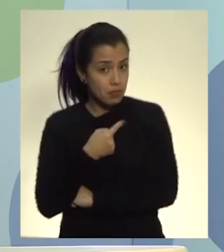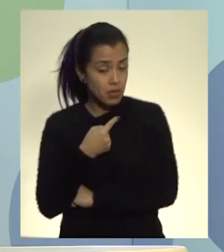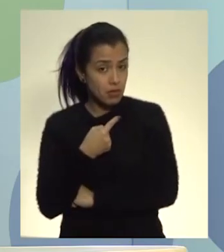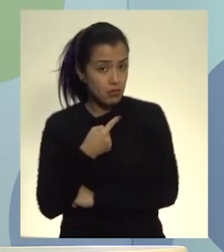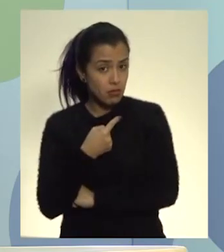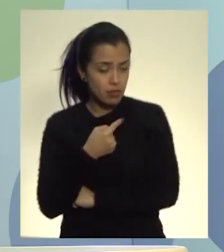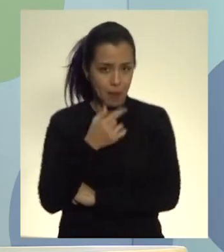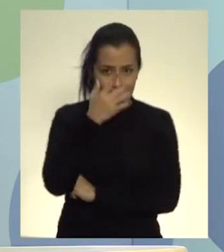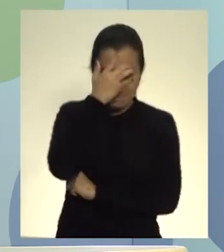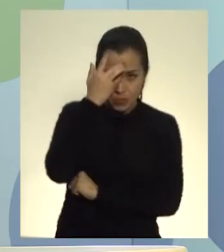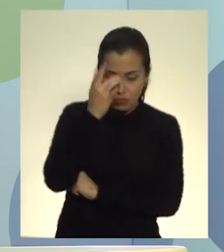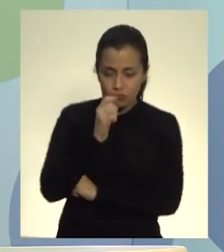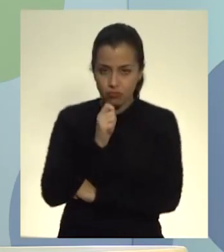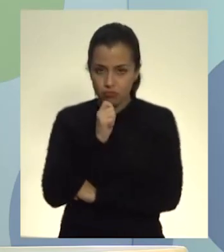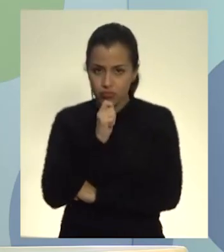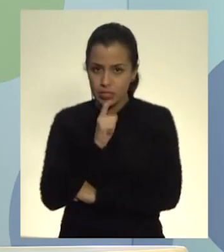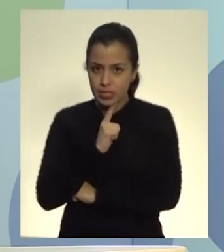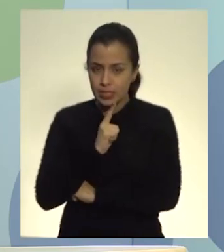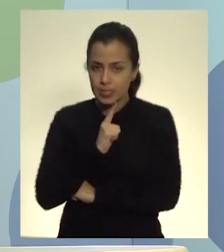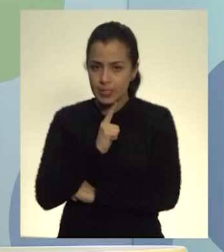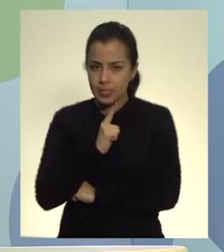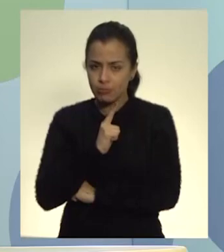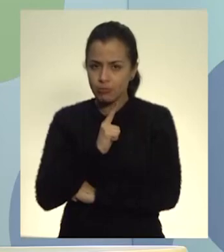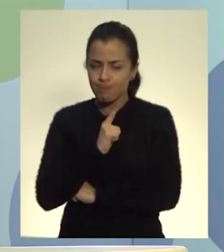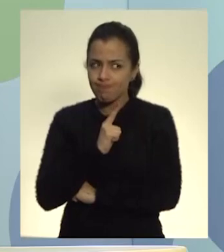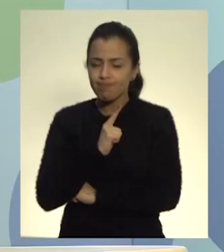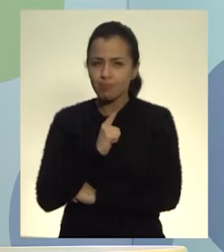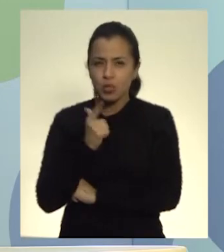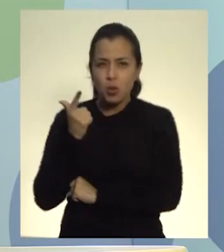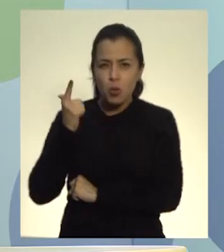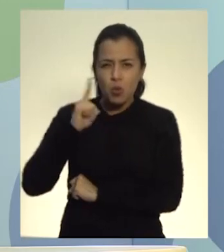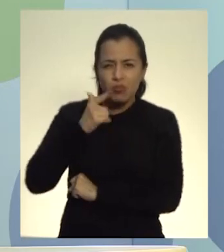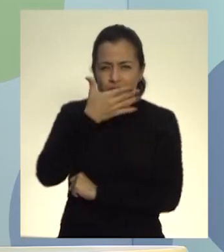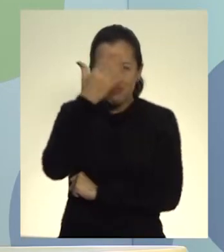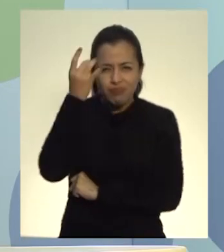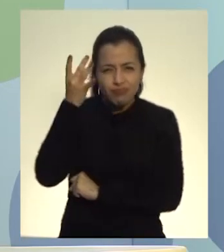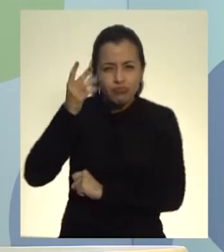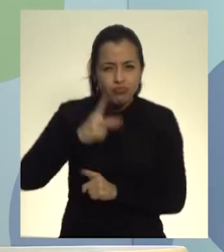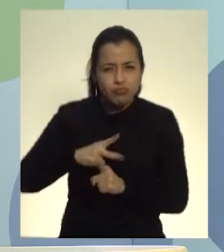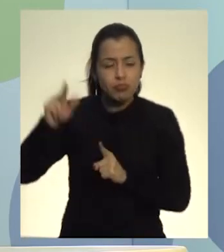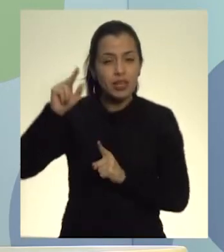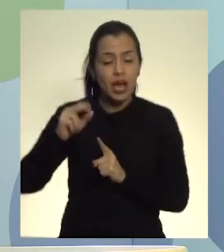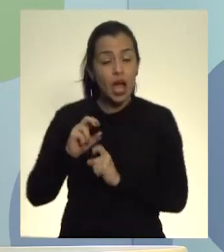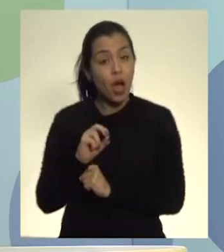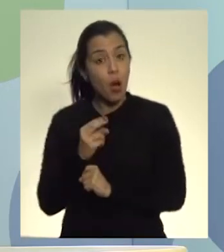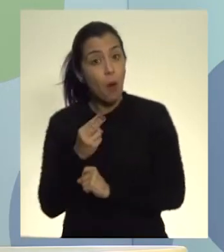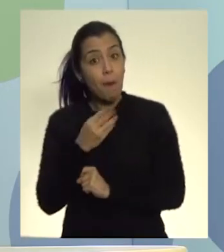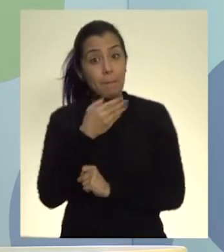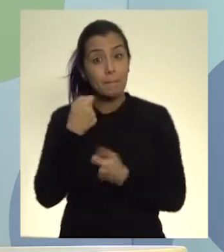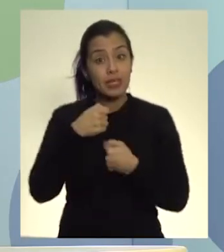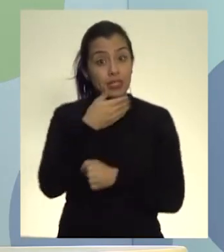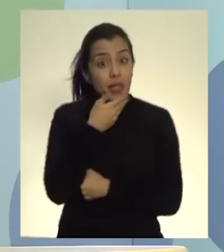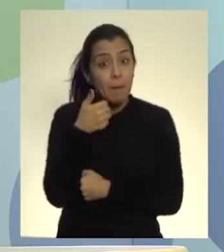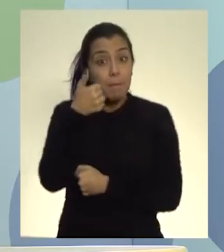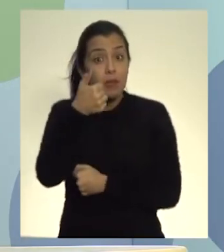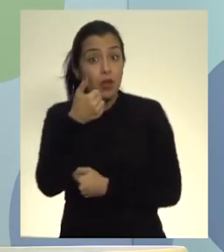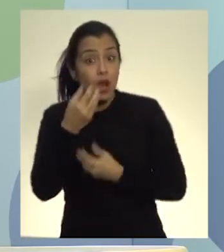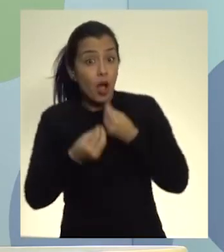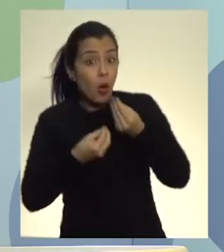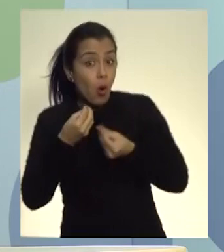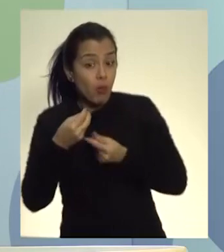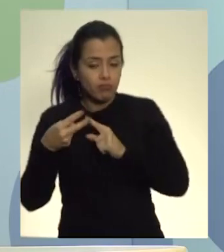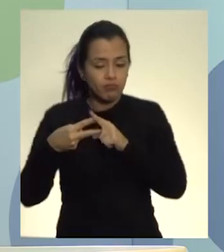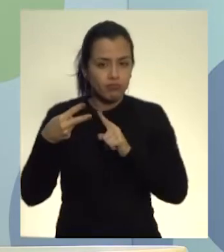tem dificuldade, como superar, e quem ainda precisa melhorar, como fazer isso. Isso é interessante porque vocês